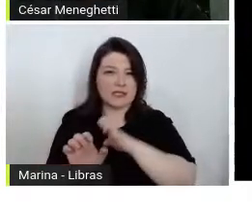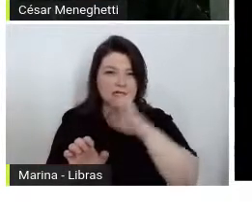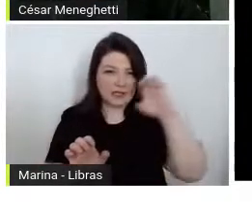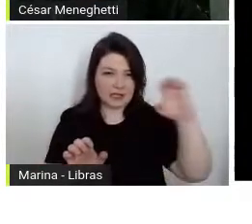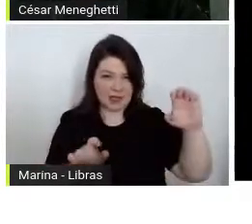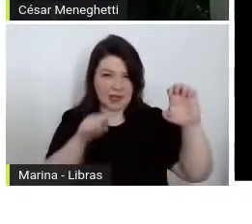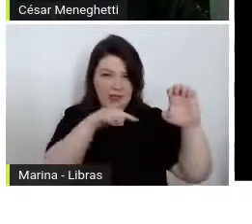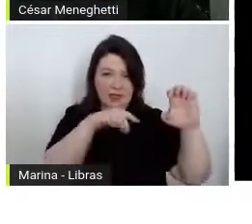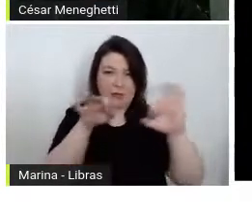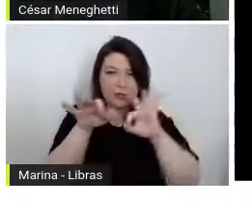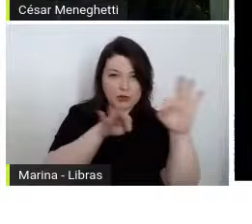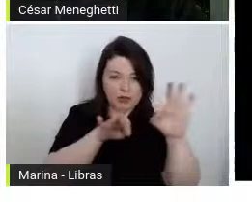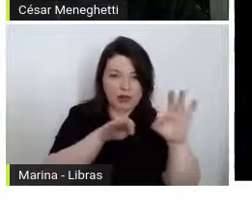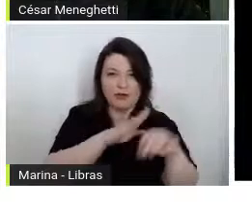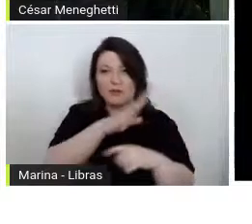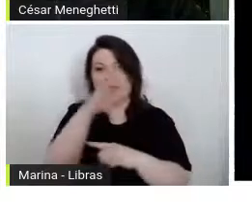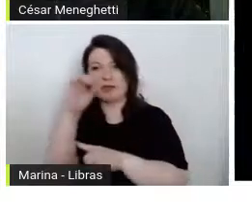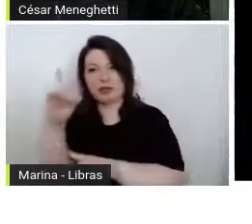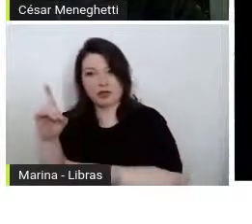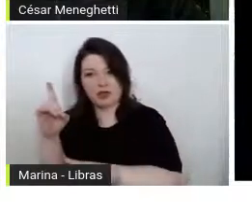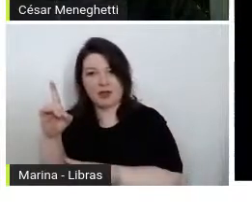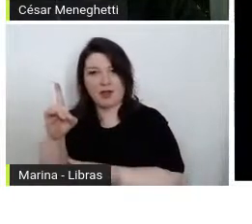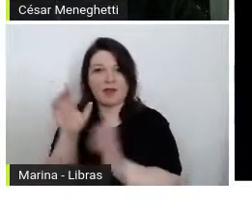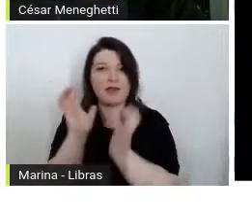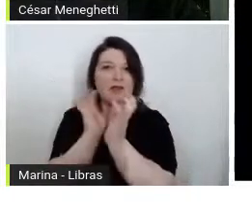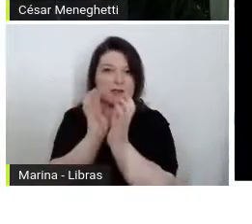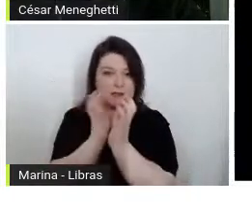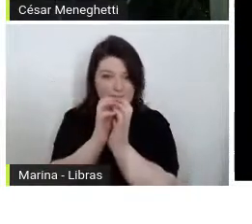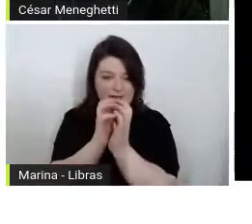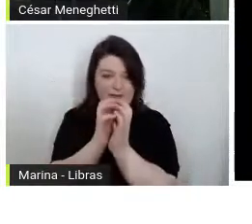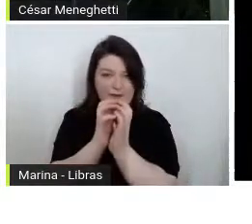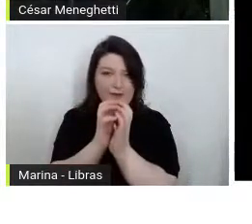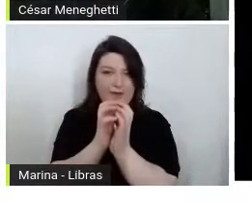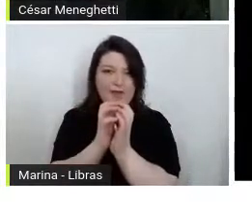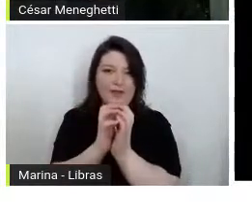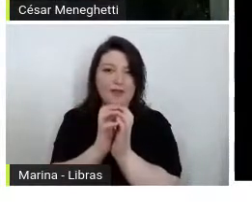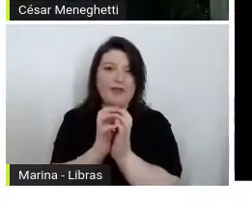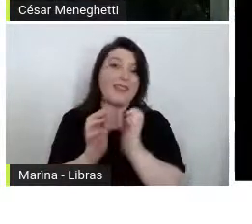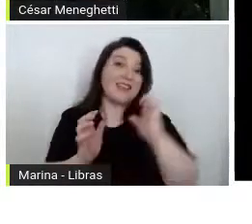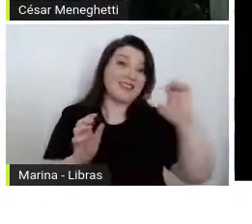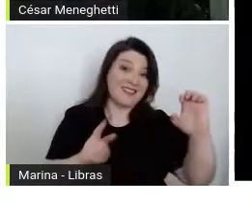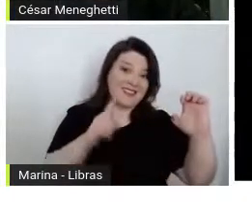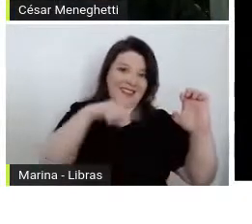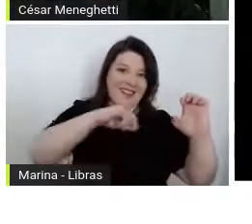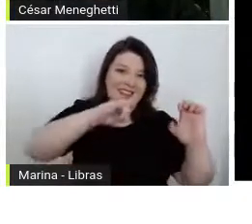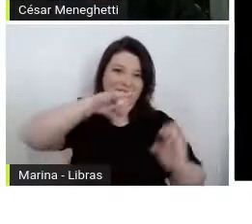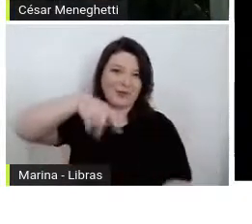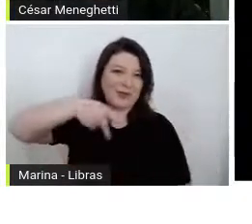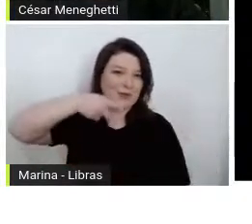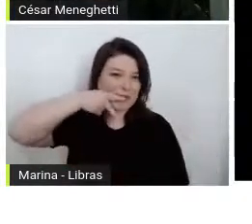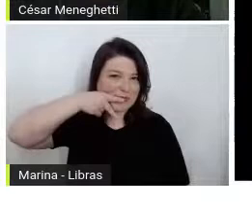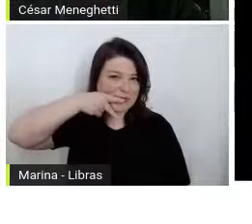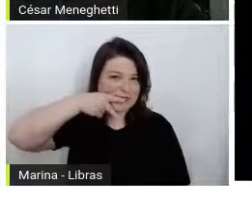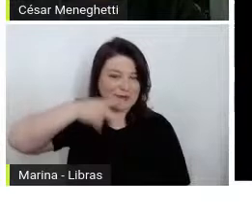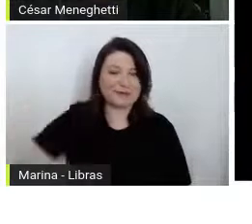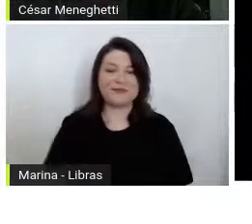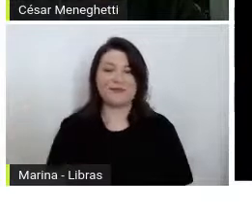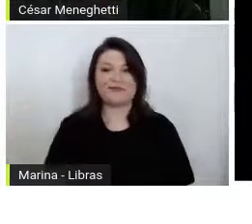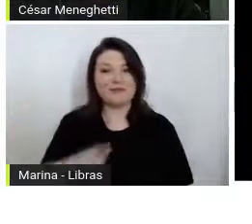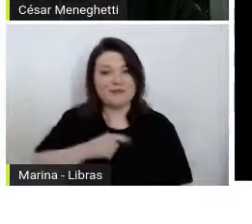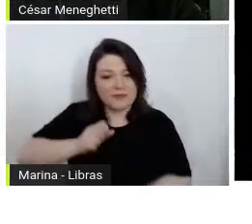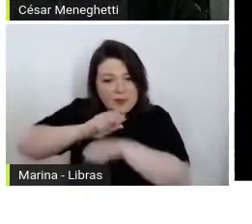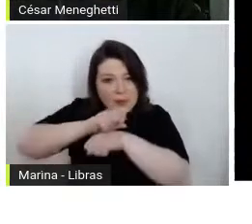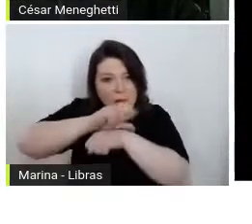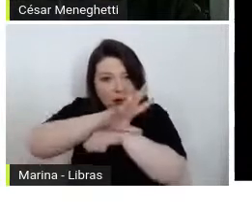à direita temos Recife, à esquerda é João Pessoa. São quatro projeções, grandes